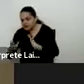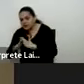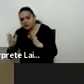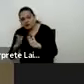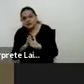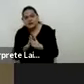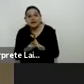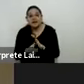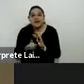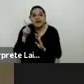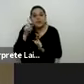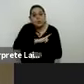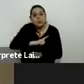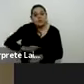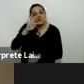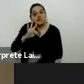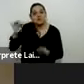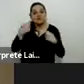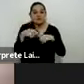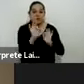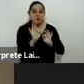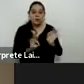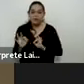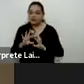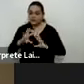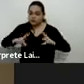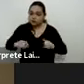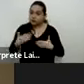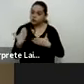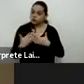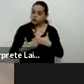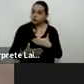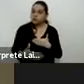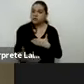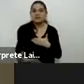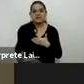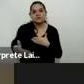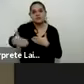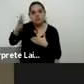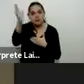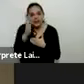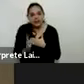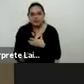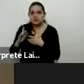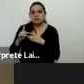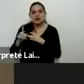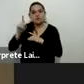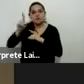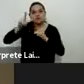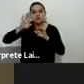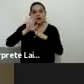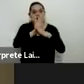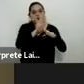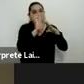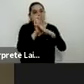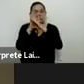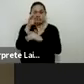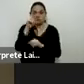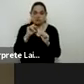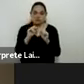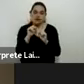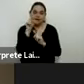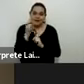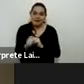o processo no Brasil, já que isso aqui é uma federação e não uma confederação, portanto, a decisão